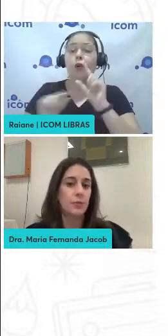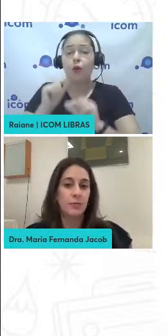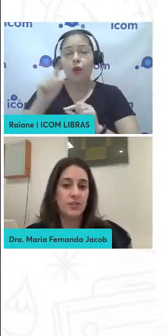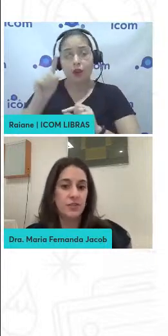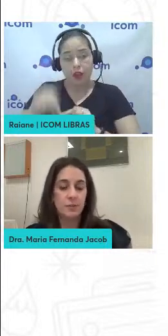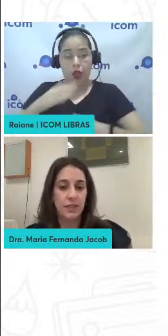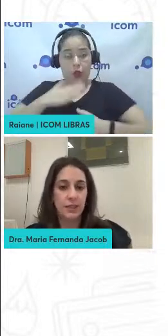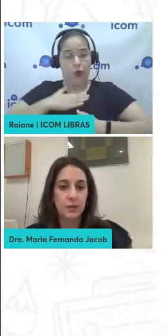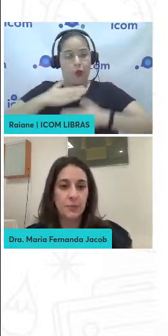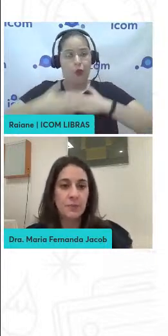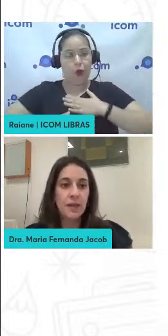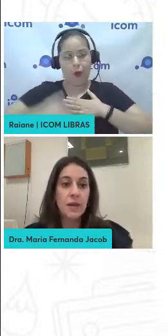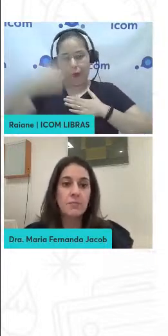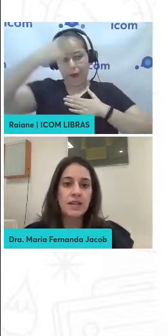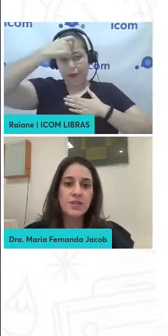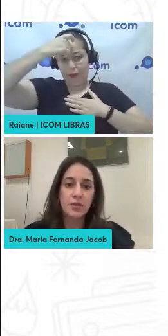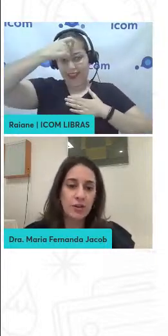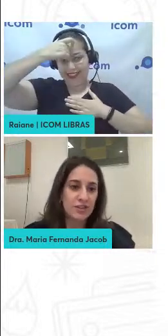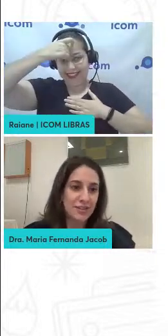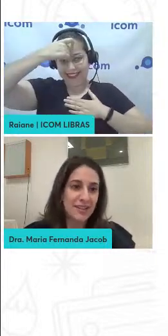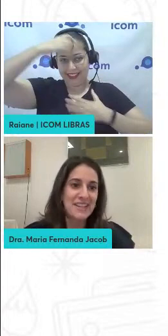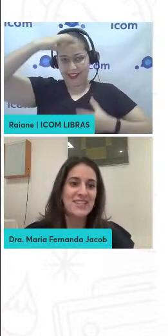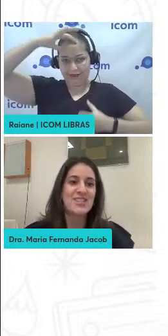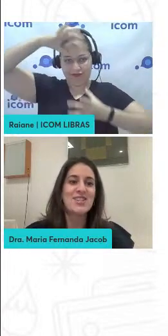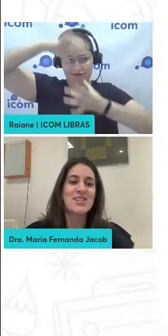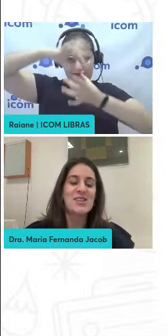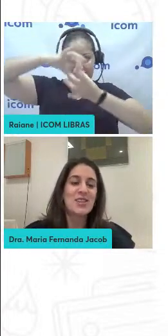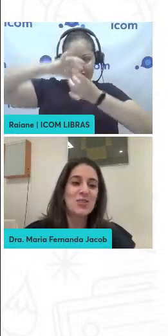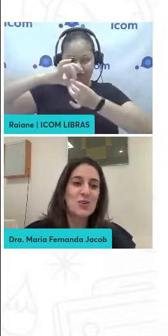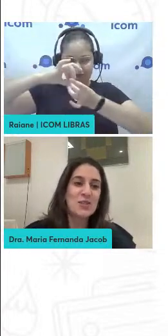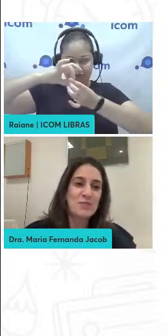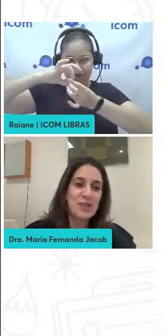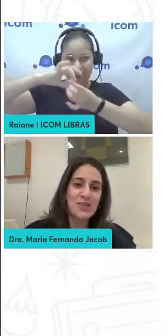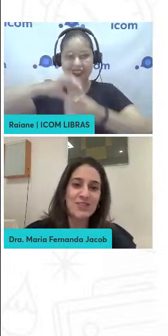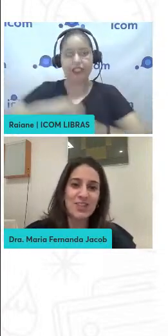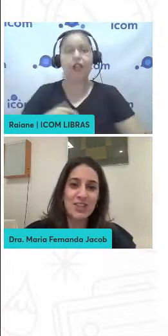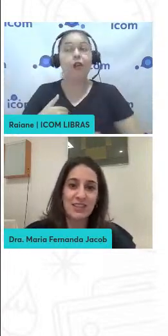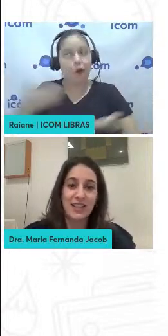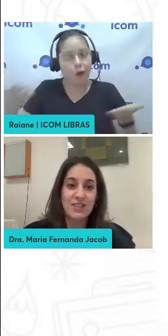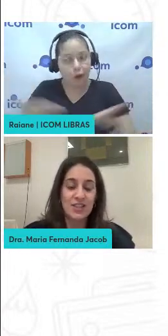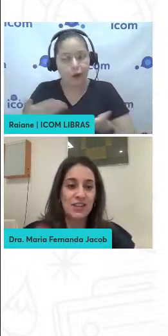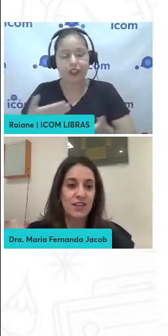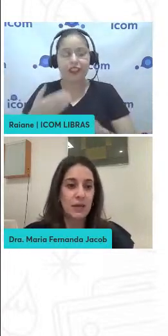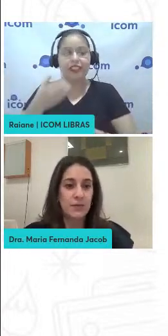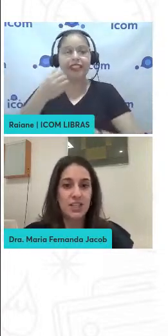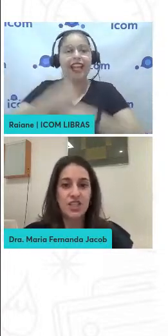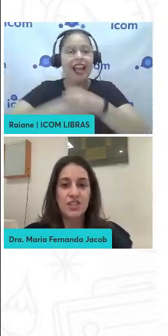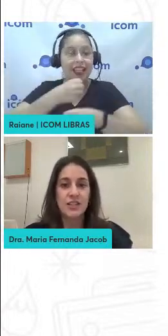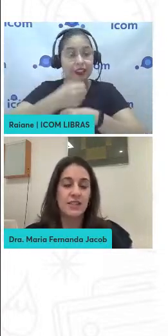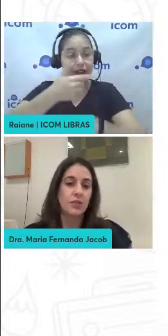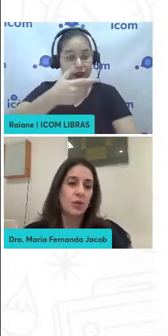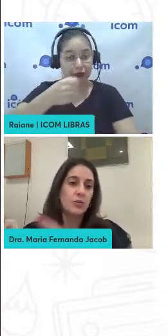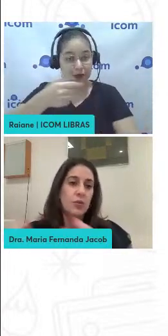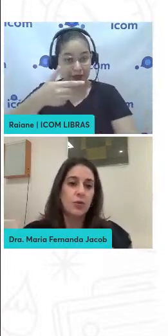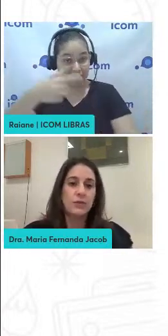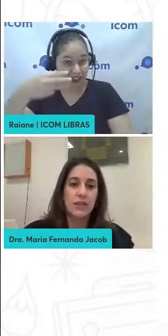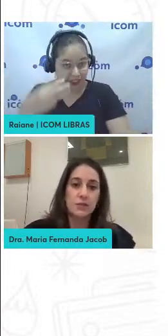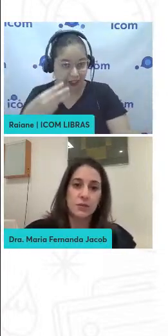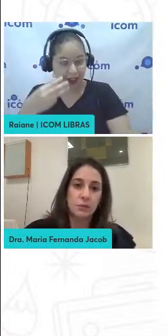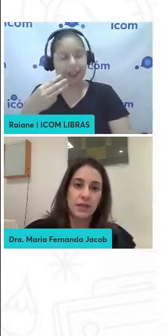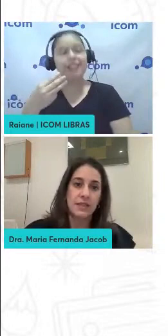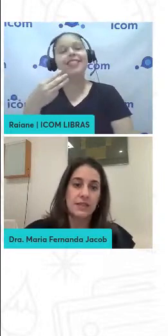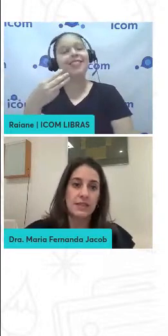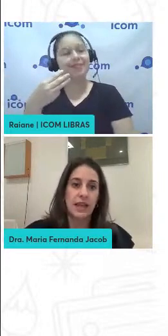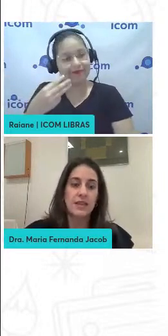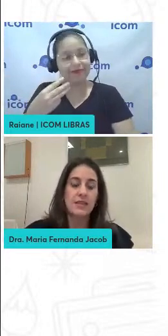entre corpo, mente e espírito. Mas hoje, né, a gente em 2023, acho que vale a pena a gente trazer todo um